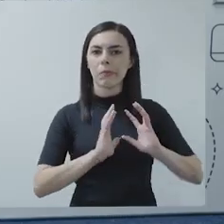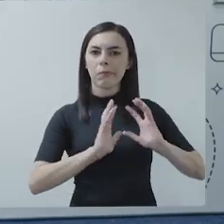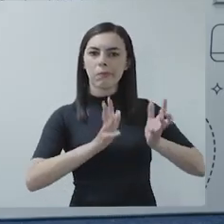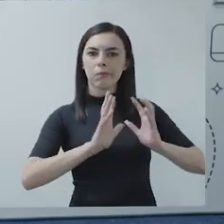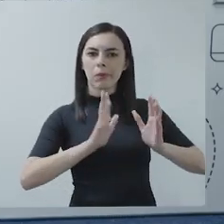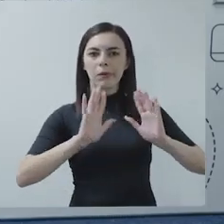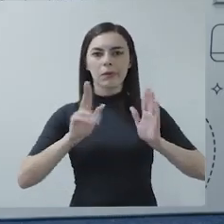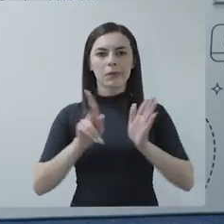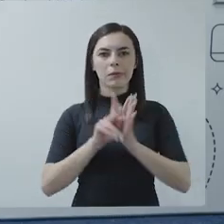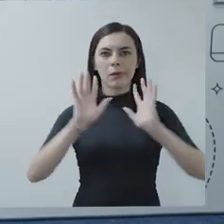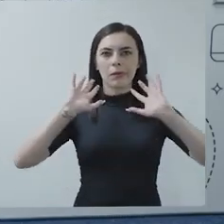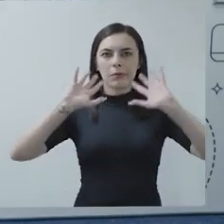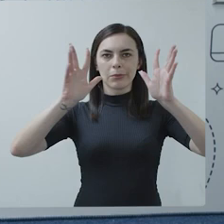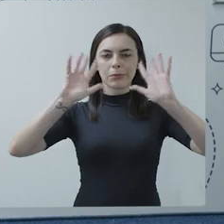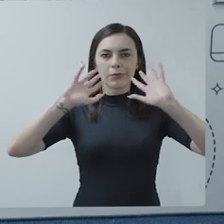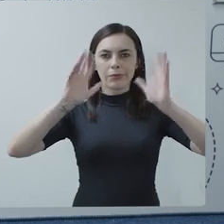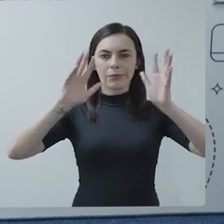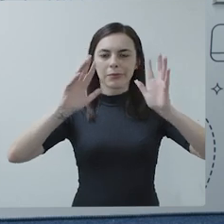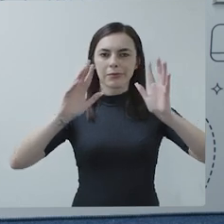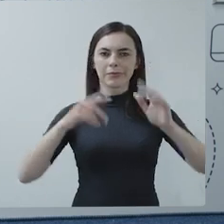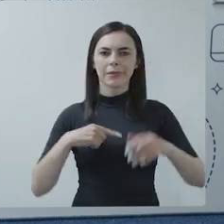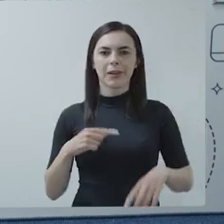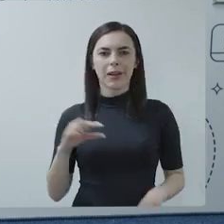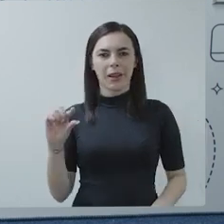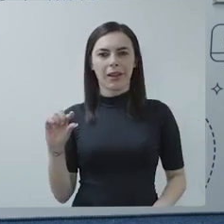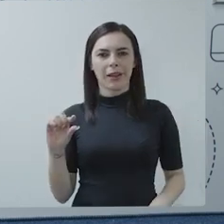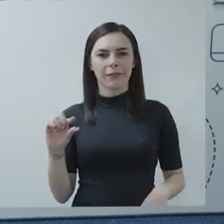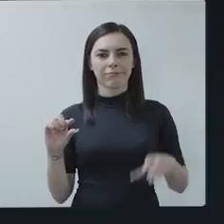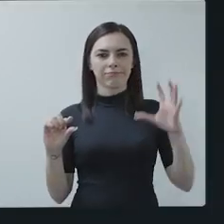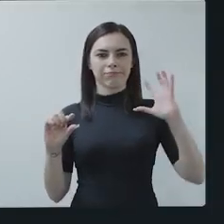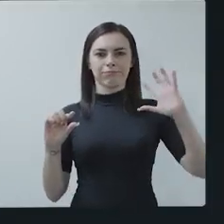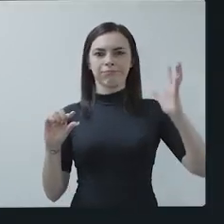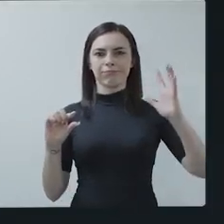de vôlei, elas são bem pequenas, não é?